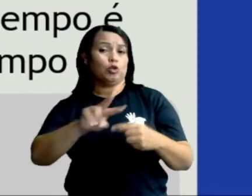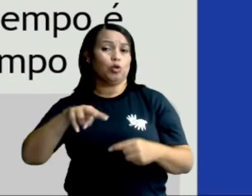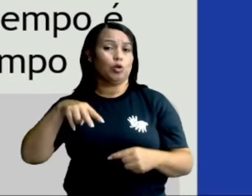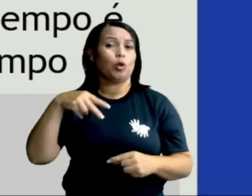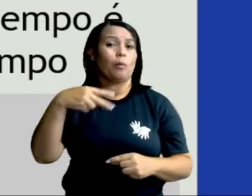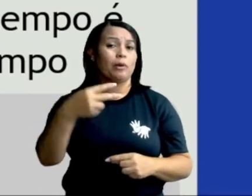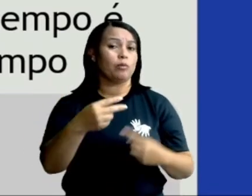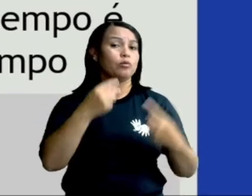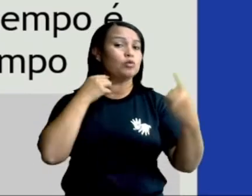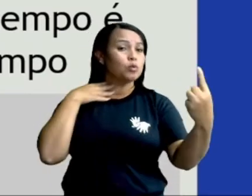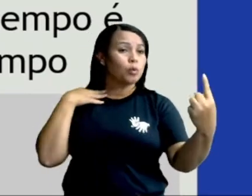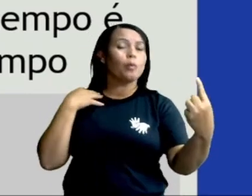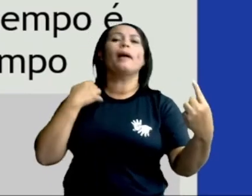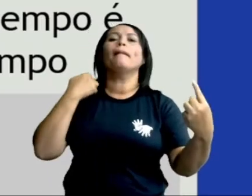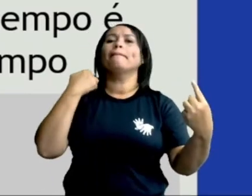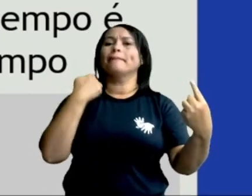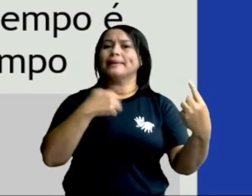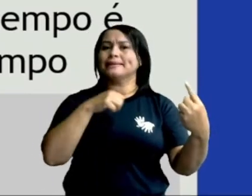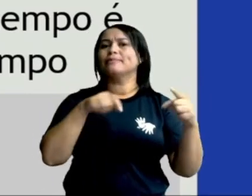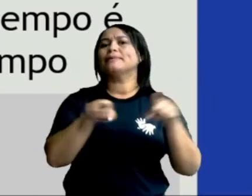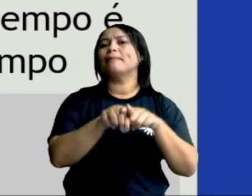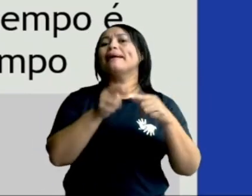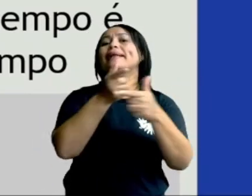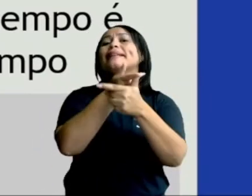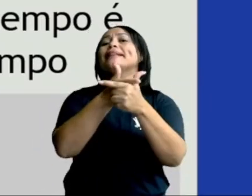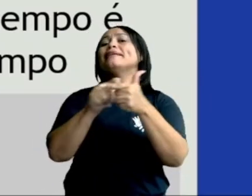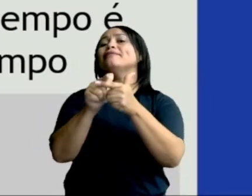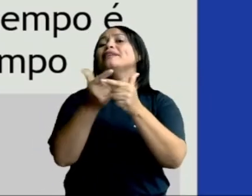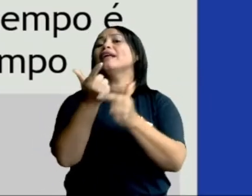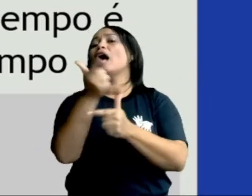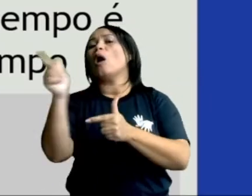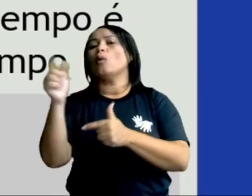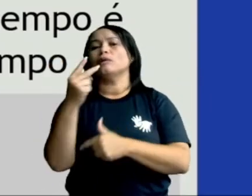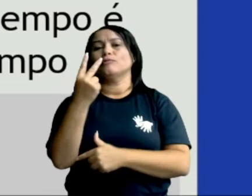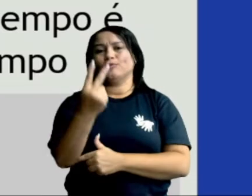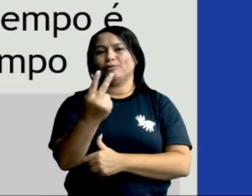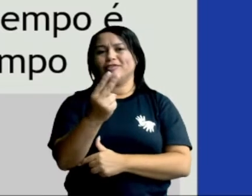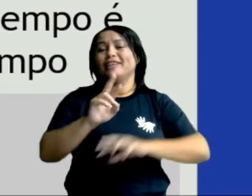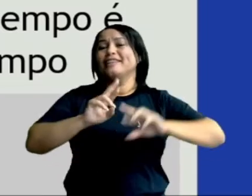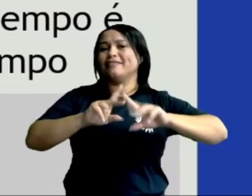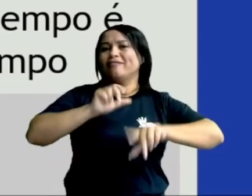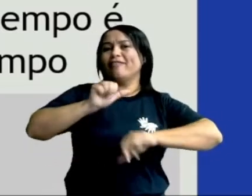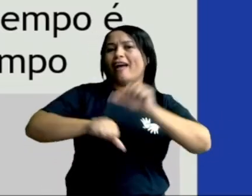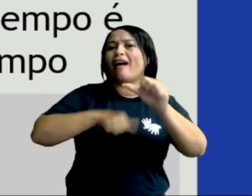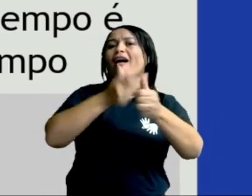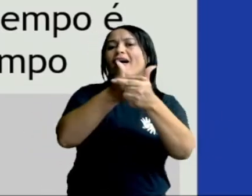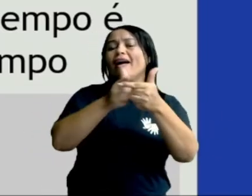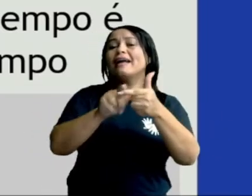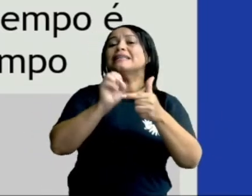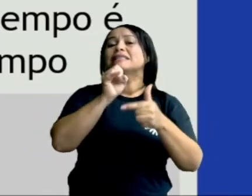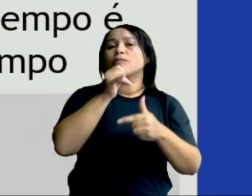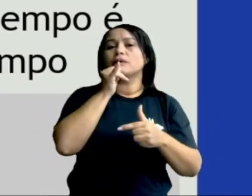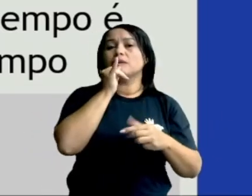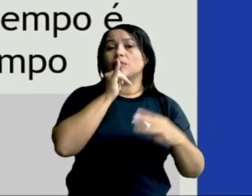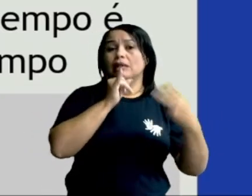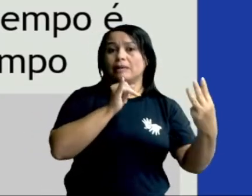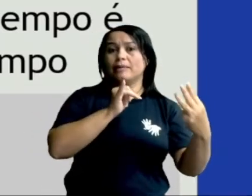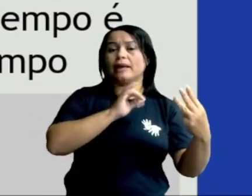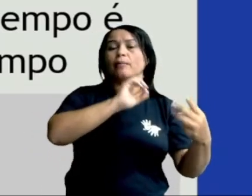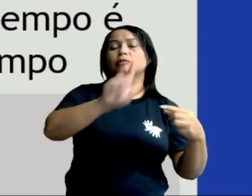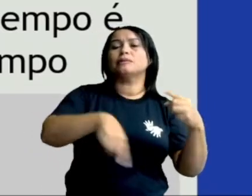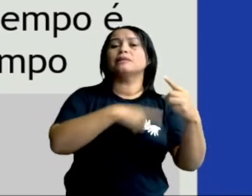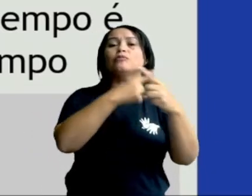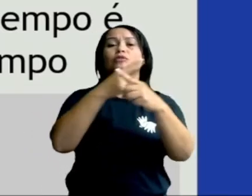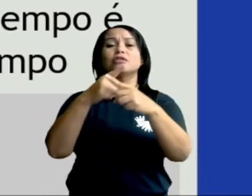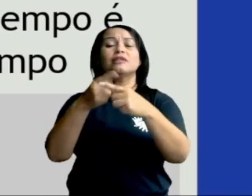uma das grandezas, temos que dividir a outra por 2. Se triplicamos uma delas, devemos dividir